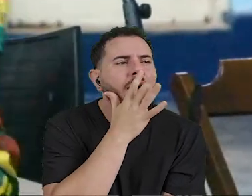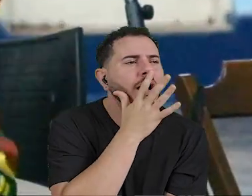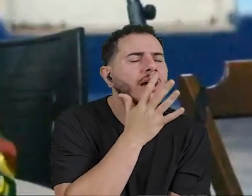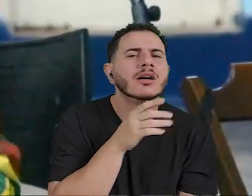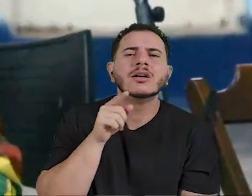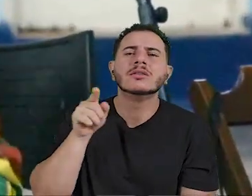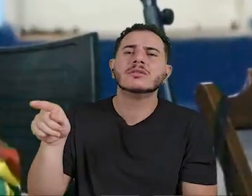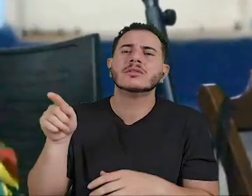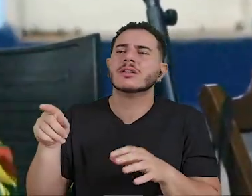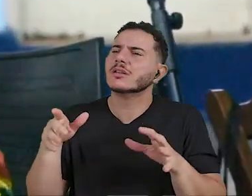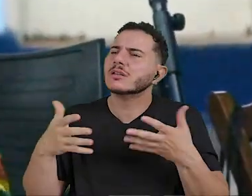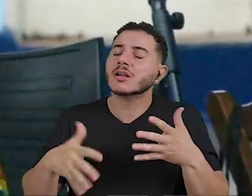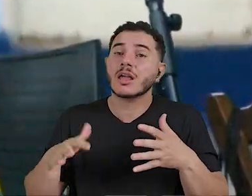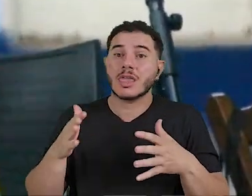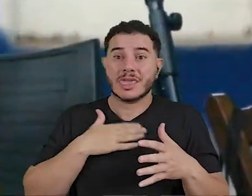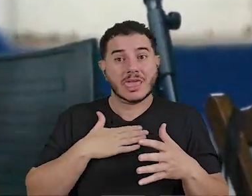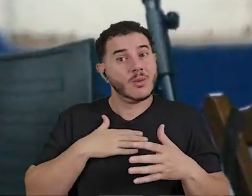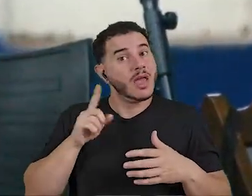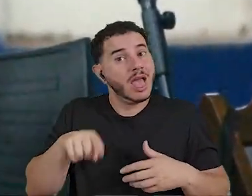a mente de criança: